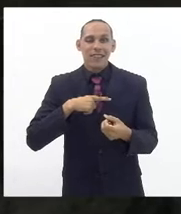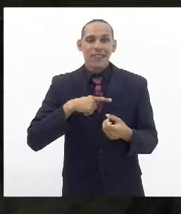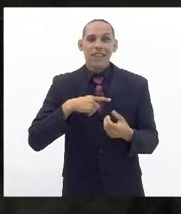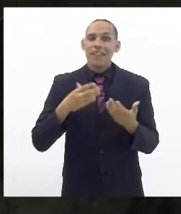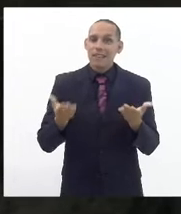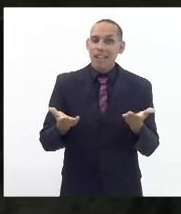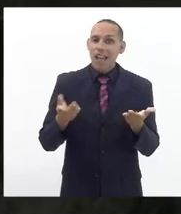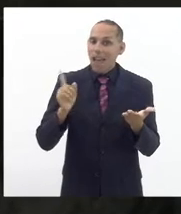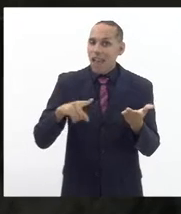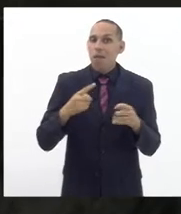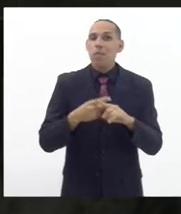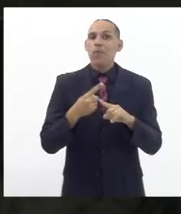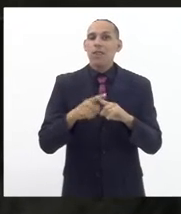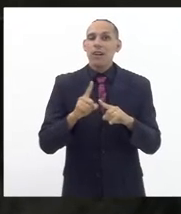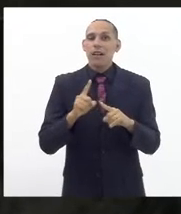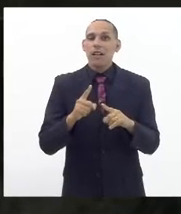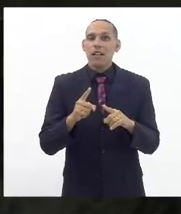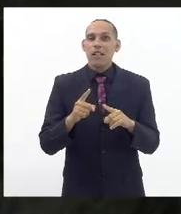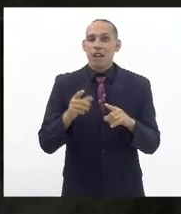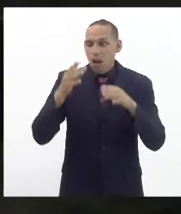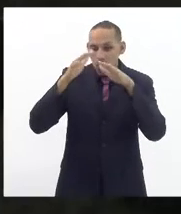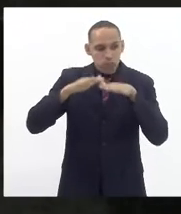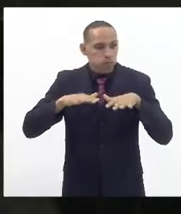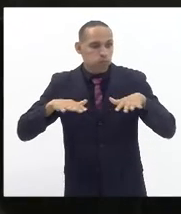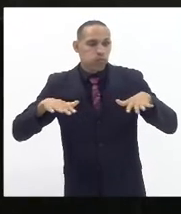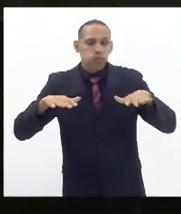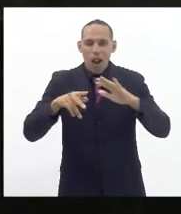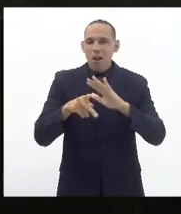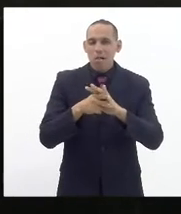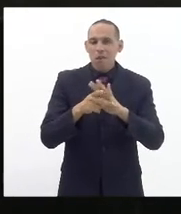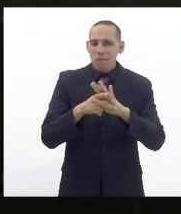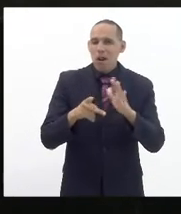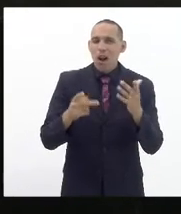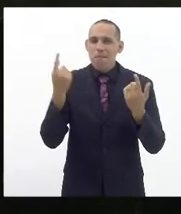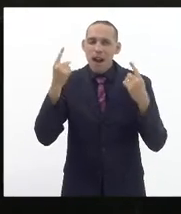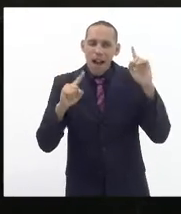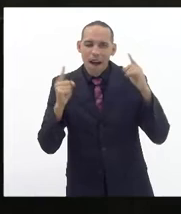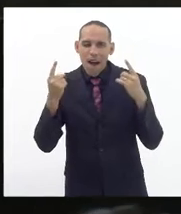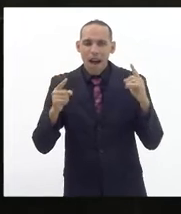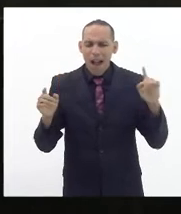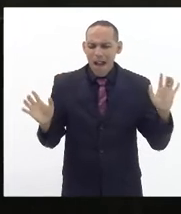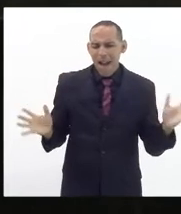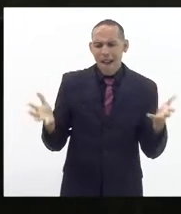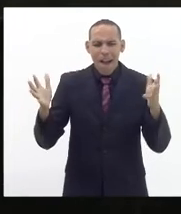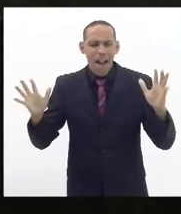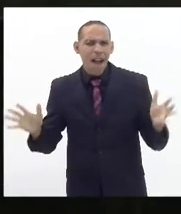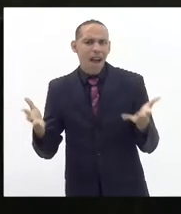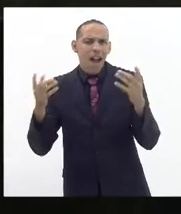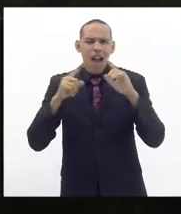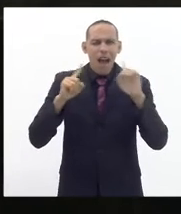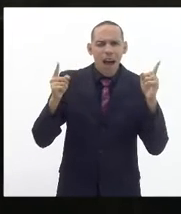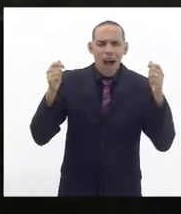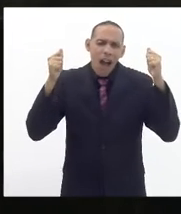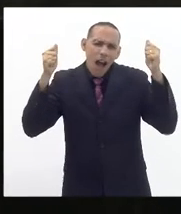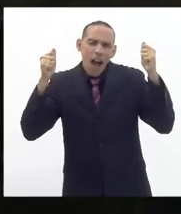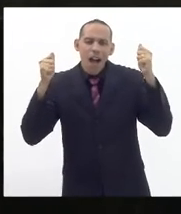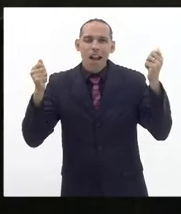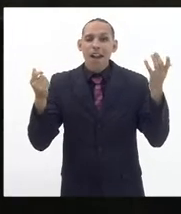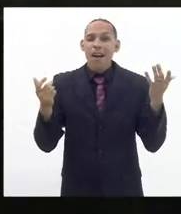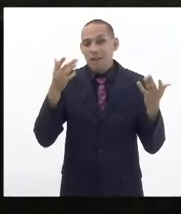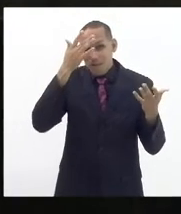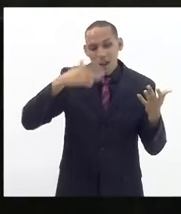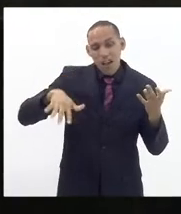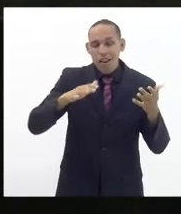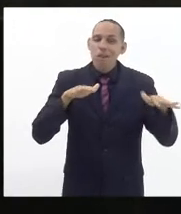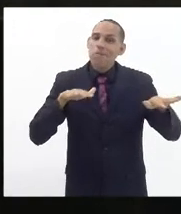também pressão dos foliões, dos carnavalescos, de toda essa estrutura que movimenta o samba, que movimenta